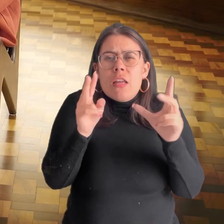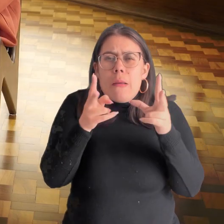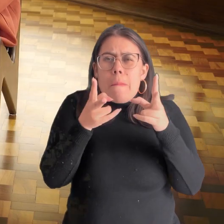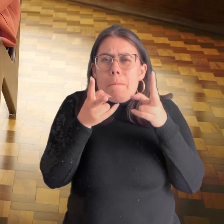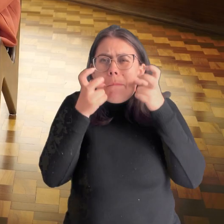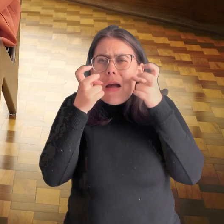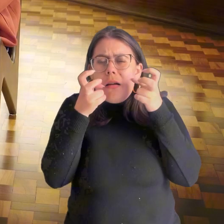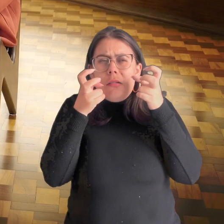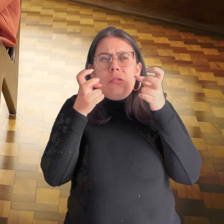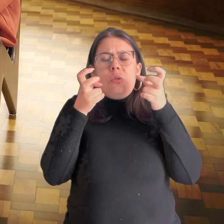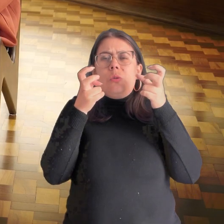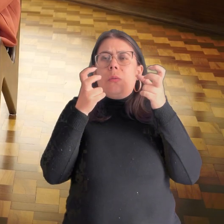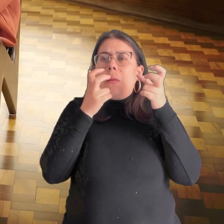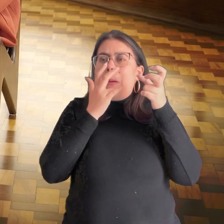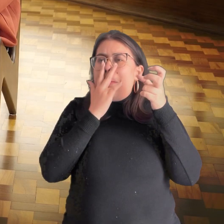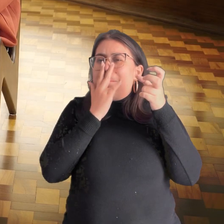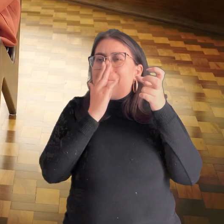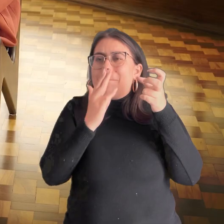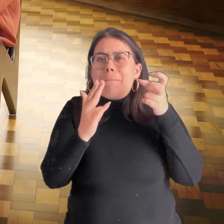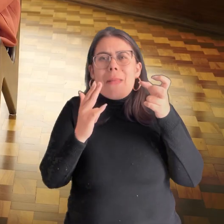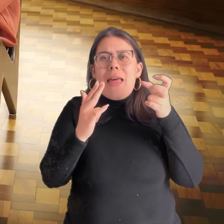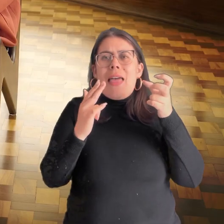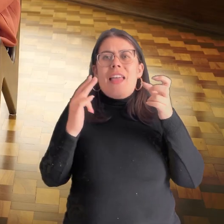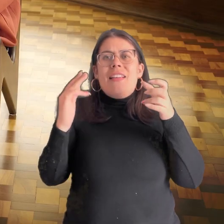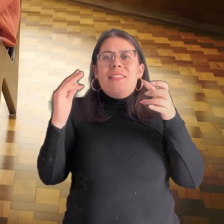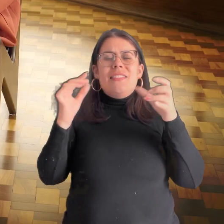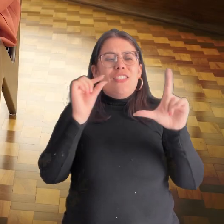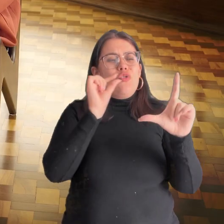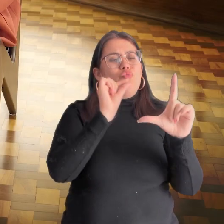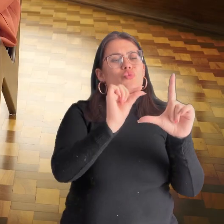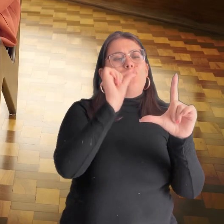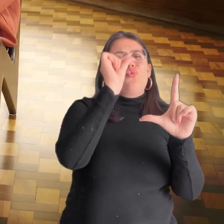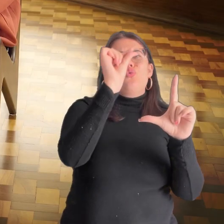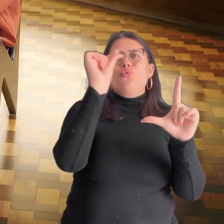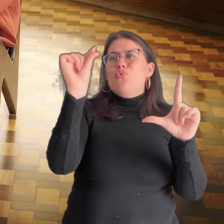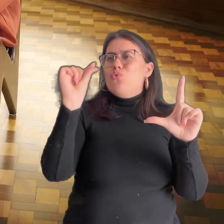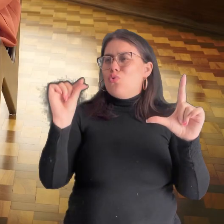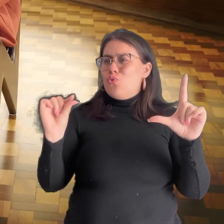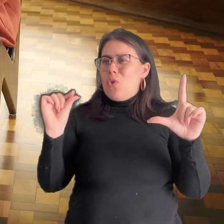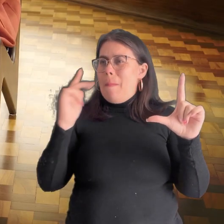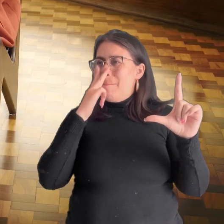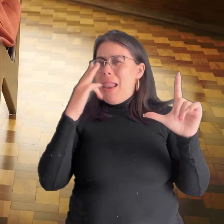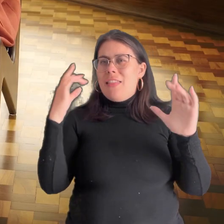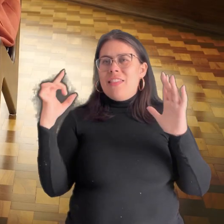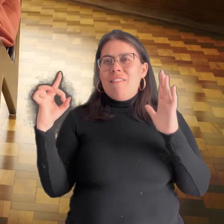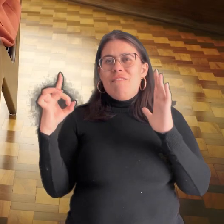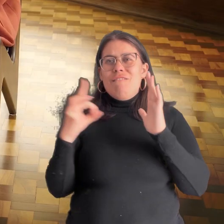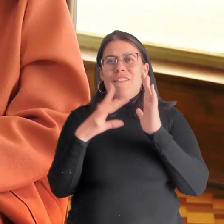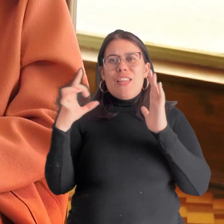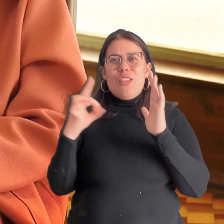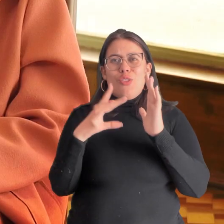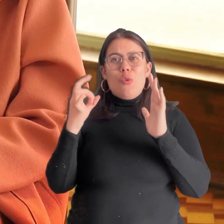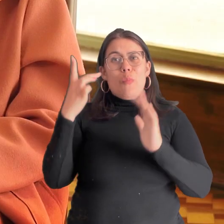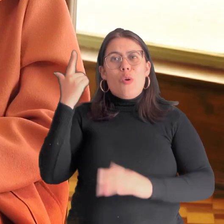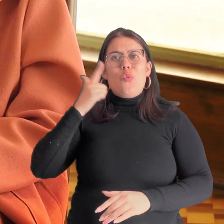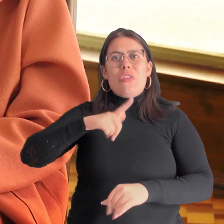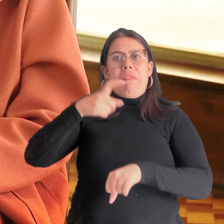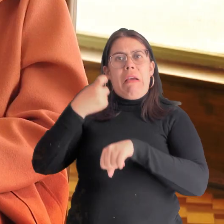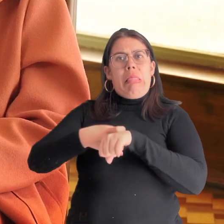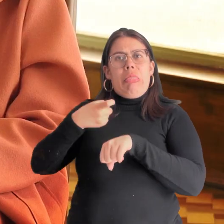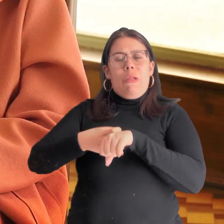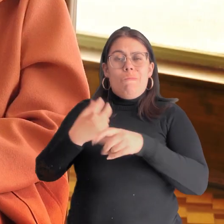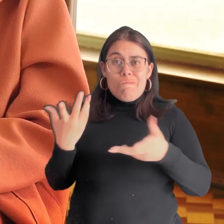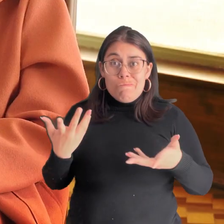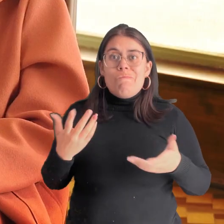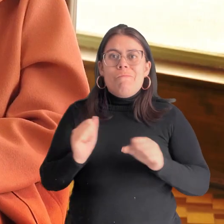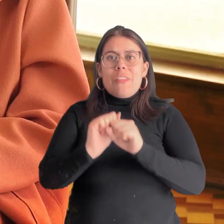imaginar que ele está inteirinho espetado com uma acupuntura para ficar sólido. O fato do painel estar